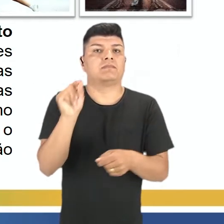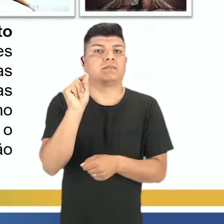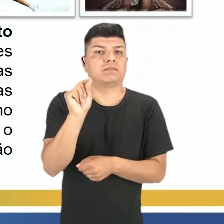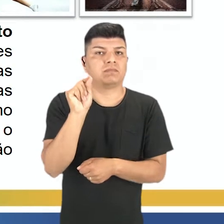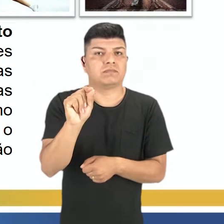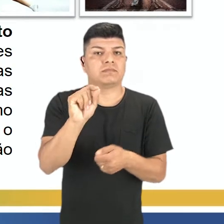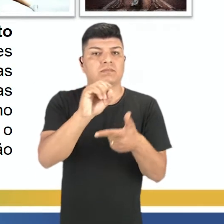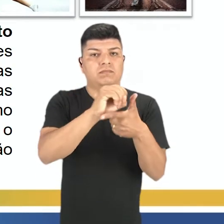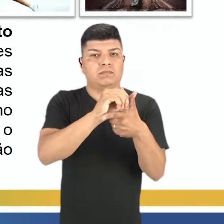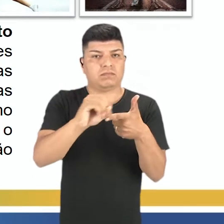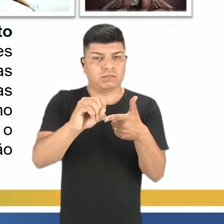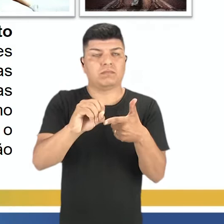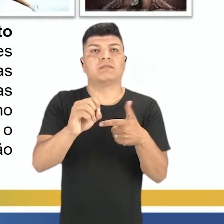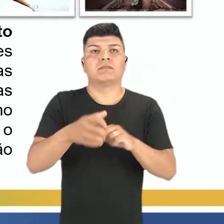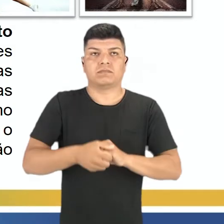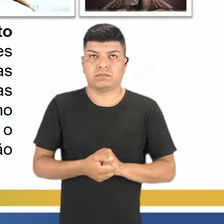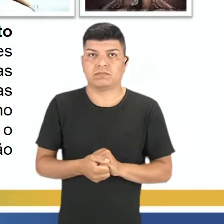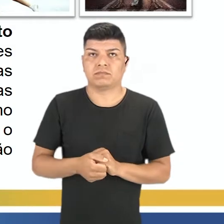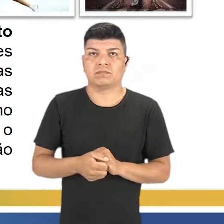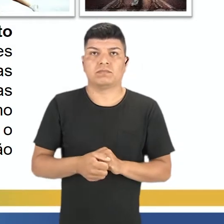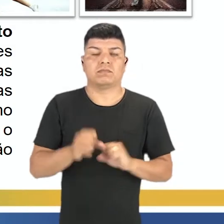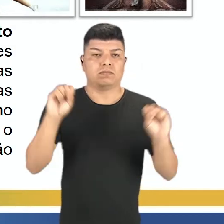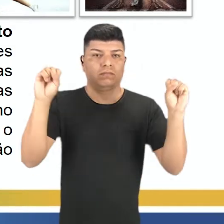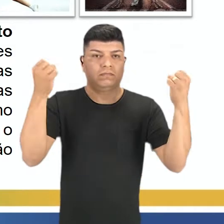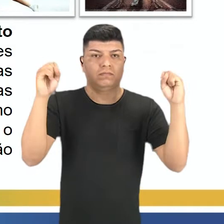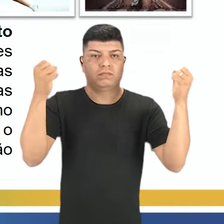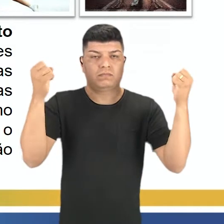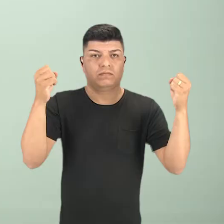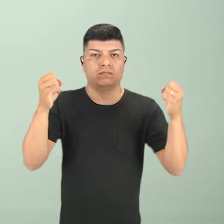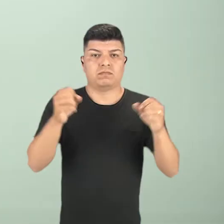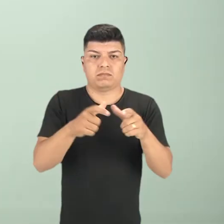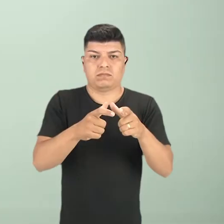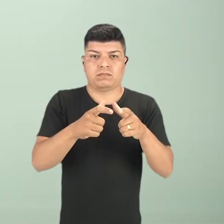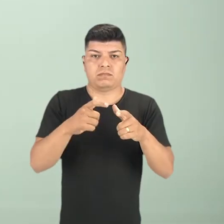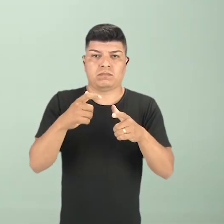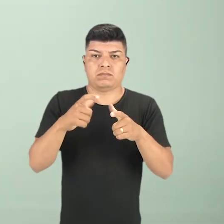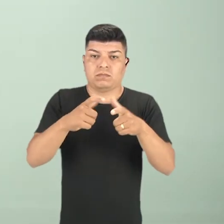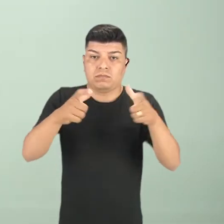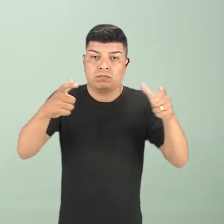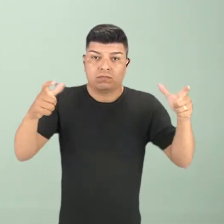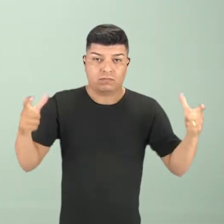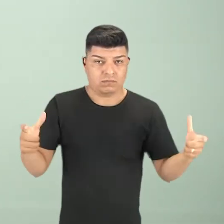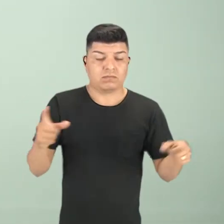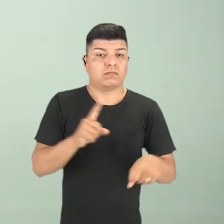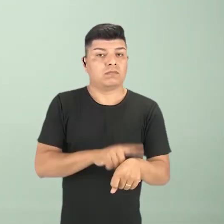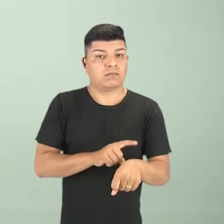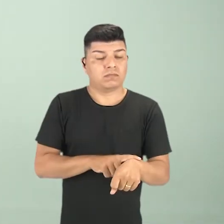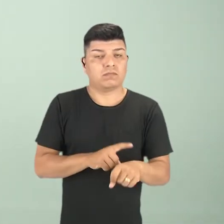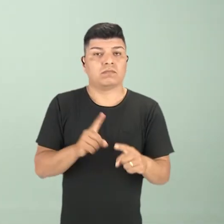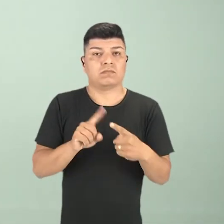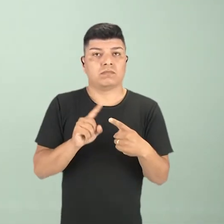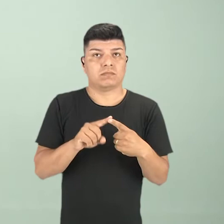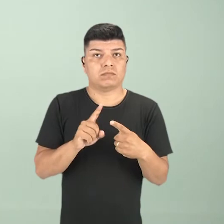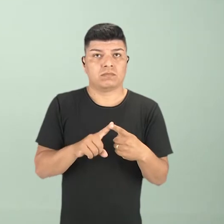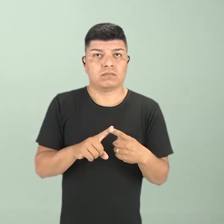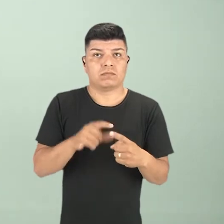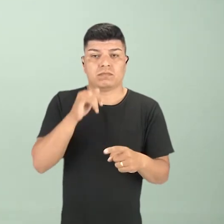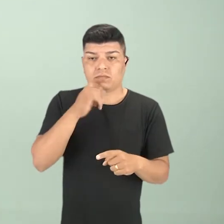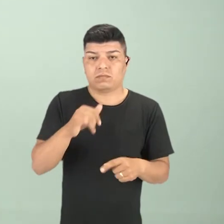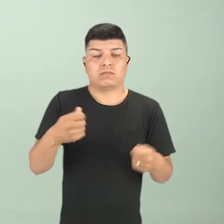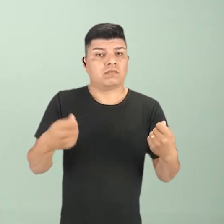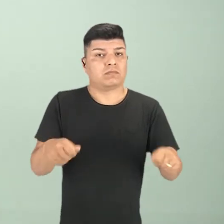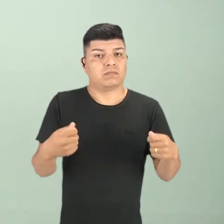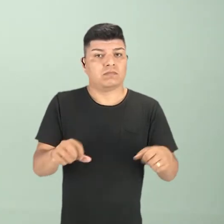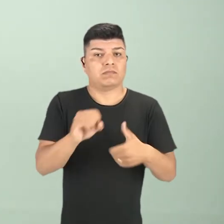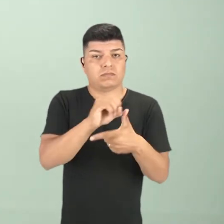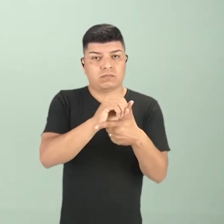vai fazer que a duração do exercício ela se estenda por um tempo maior, porque a produção de energia precisa do